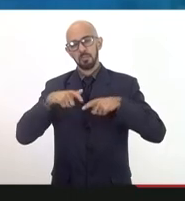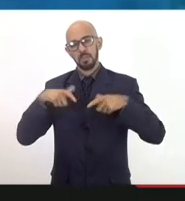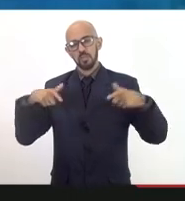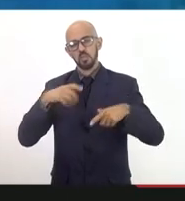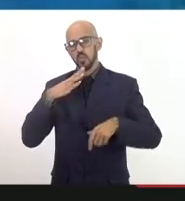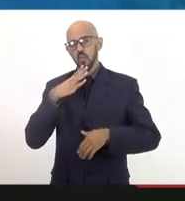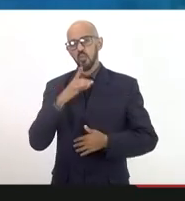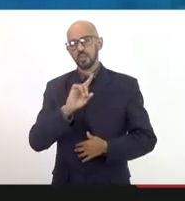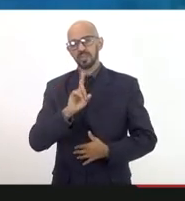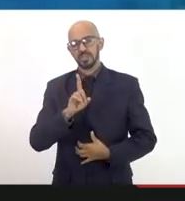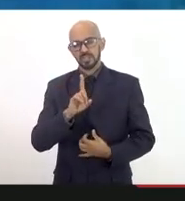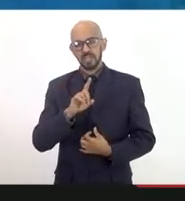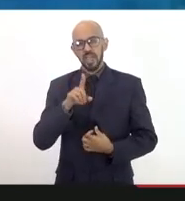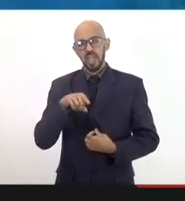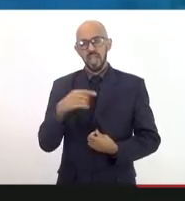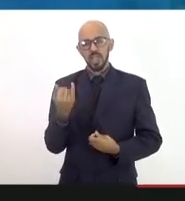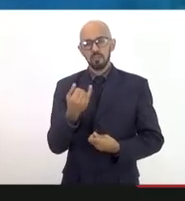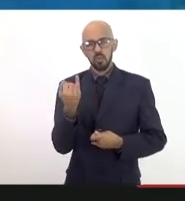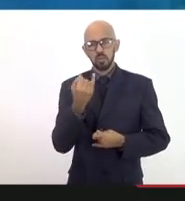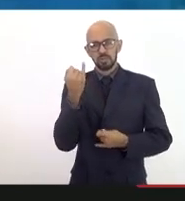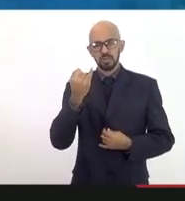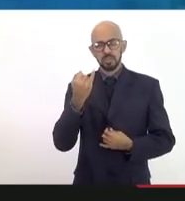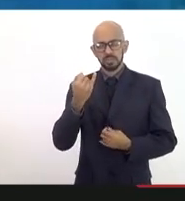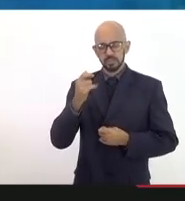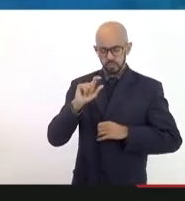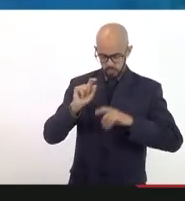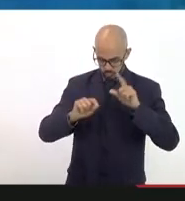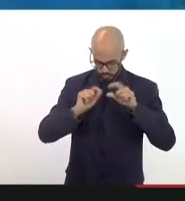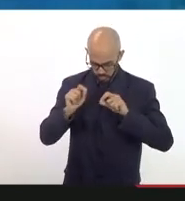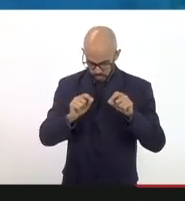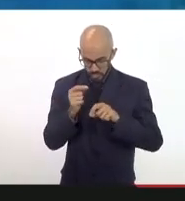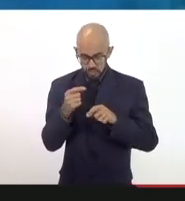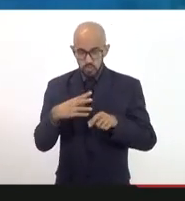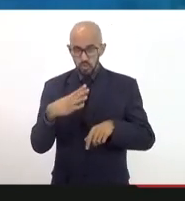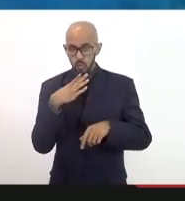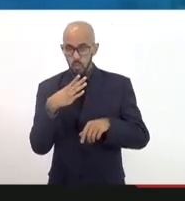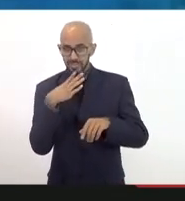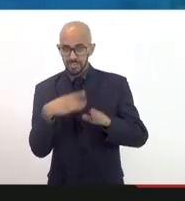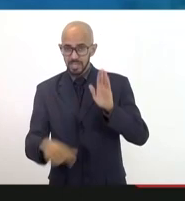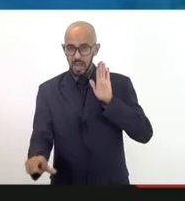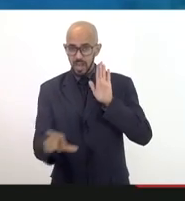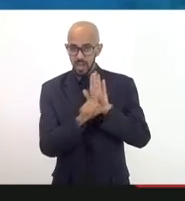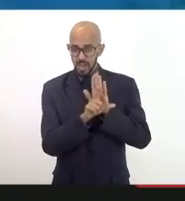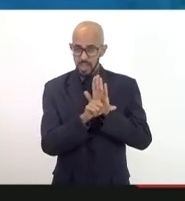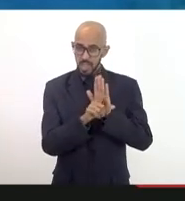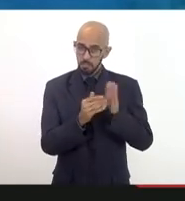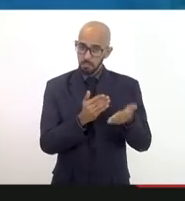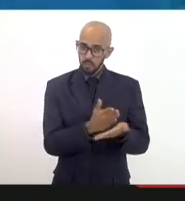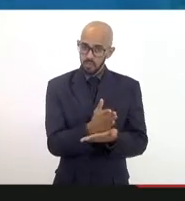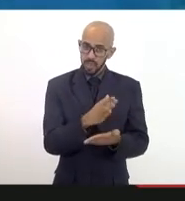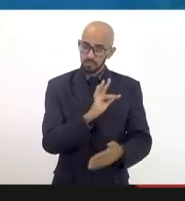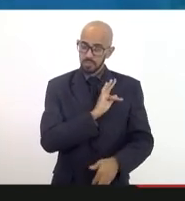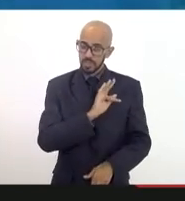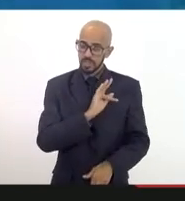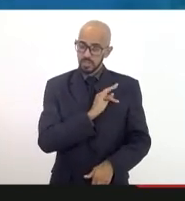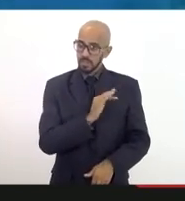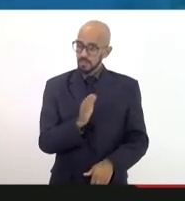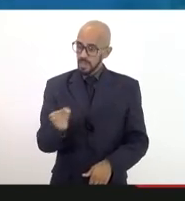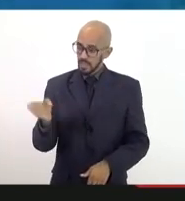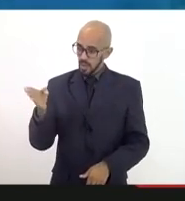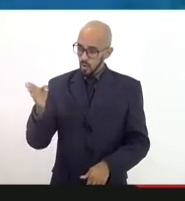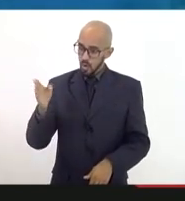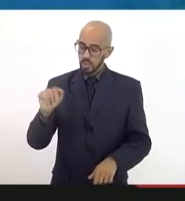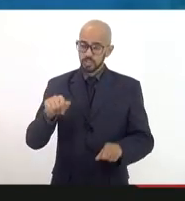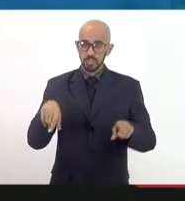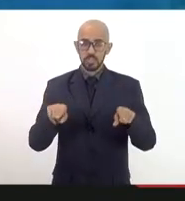preciso que a gente entenda a importância tanto da lei aprovada pela deputada Marta Rocha, quanto desse tipo de